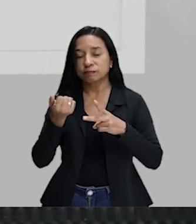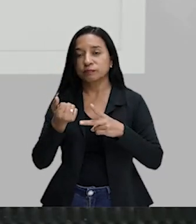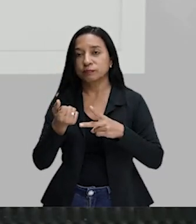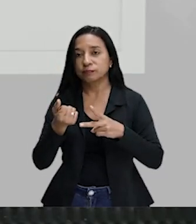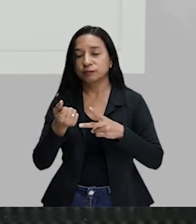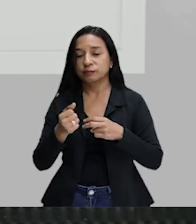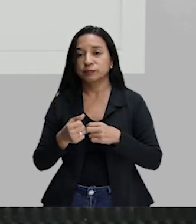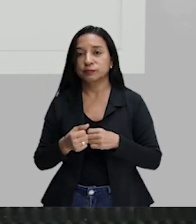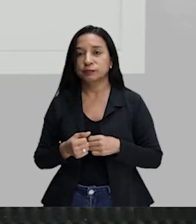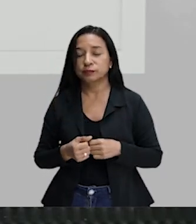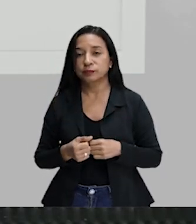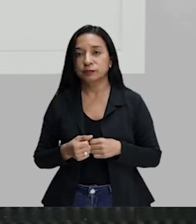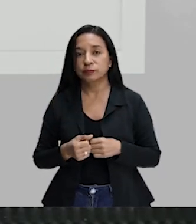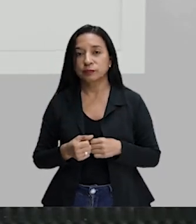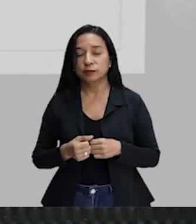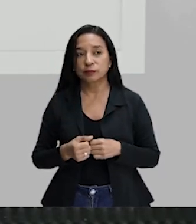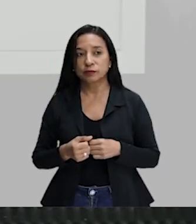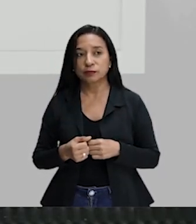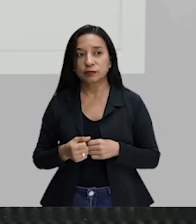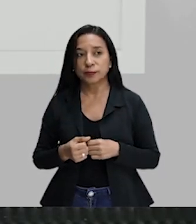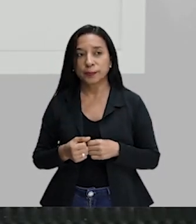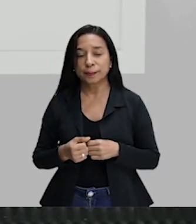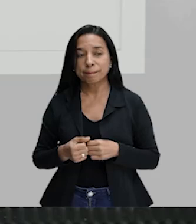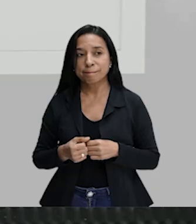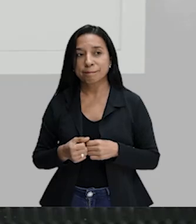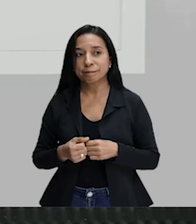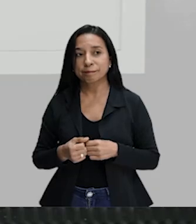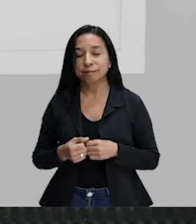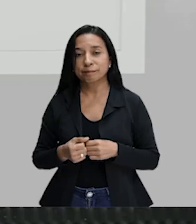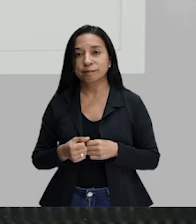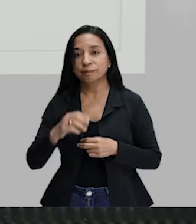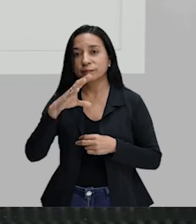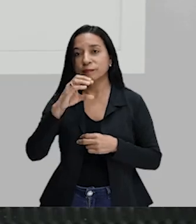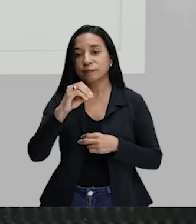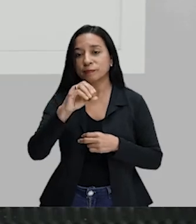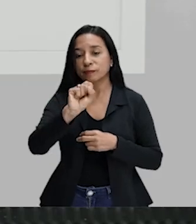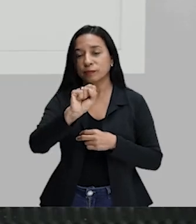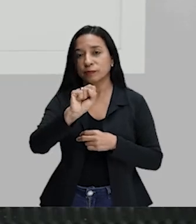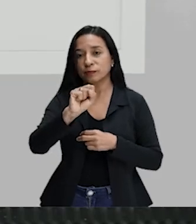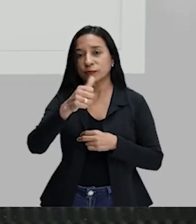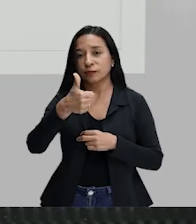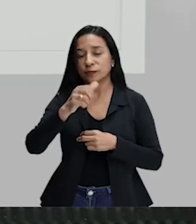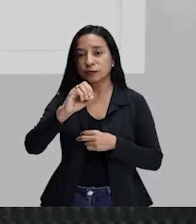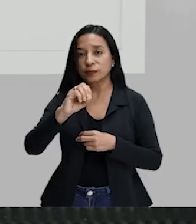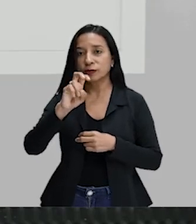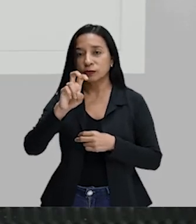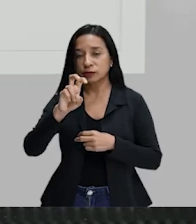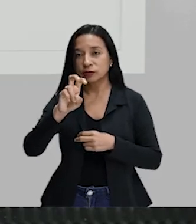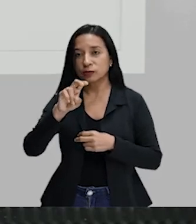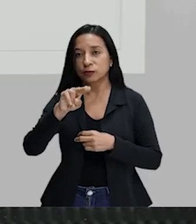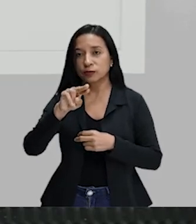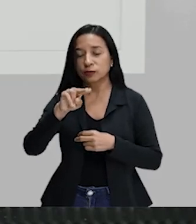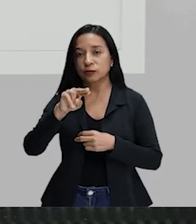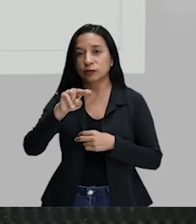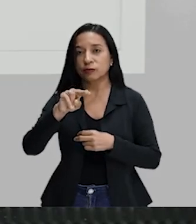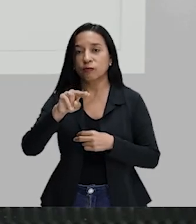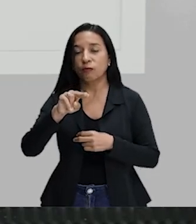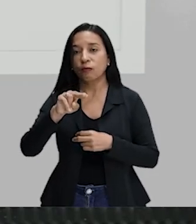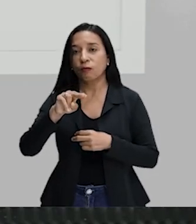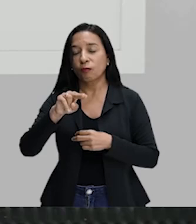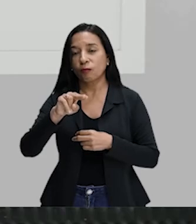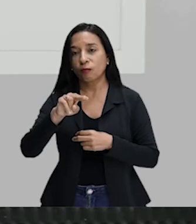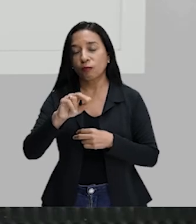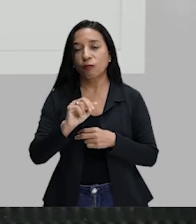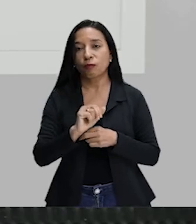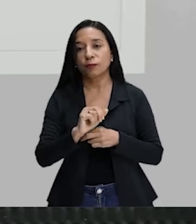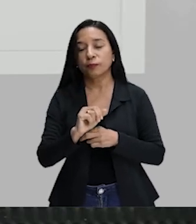que saber. Tá? Então, tem um cosseno de 105, vai ser igual. O seno